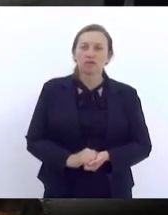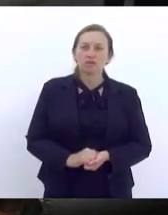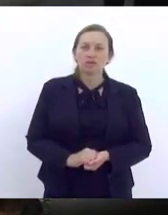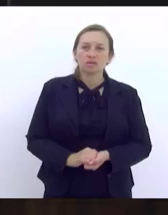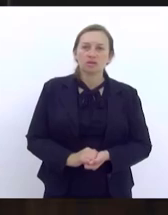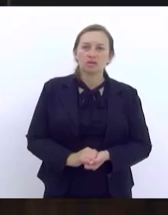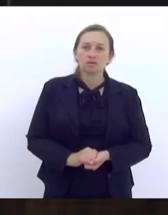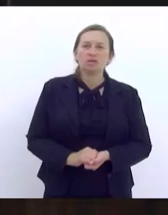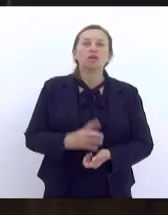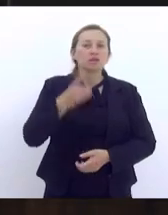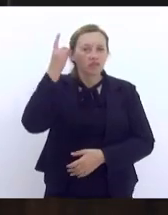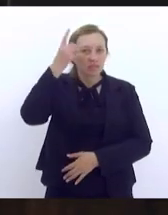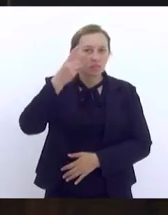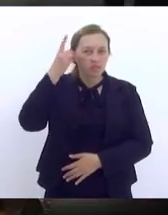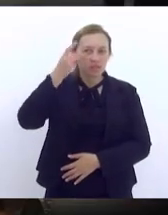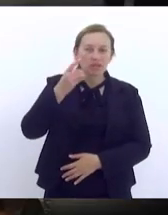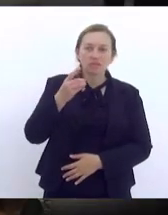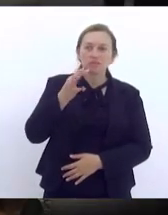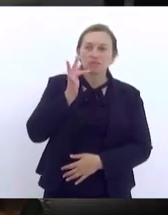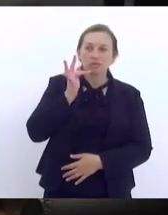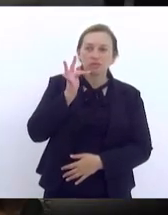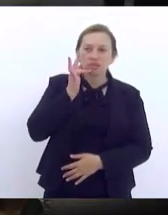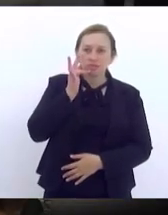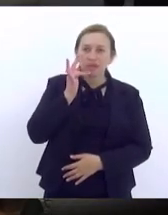deputado Jorge Felipe Neto